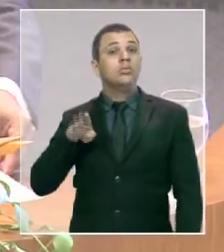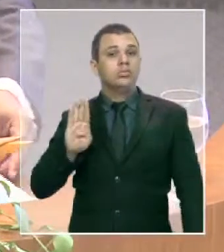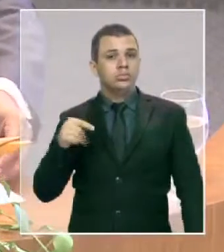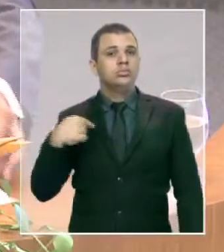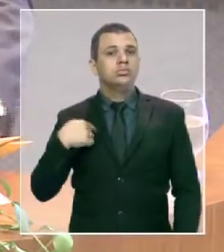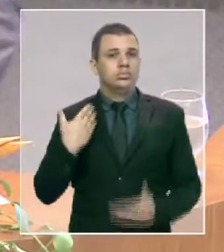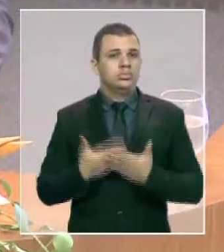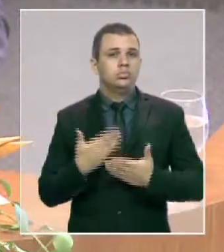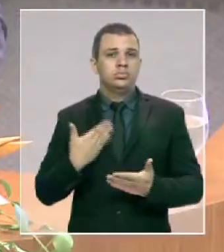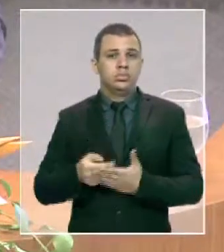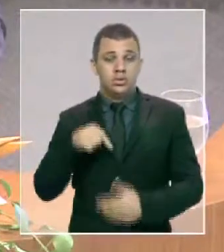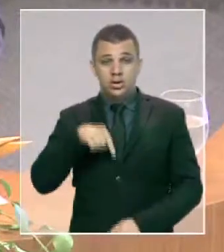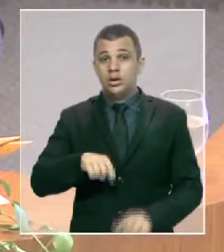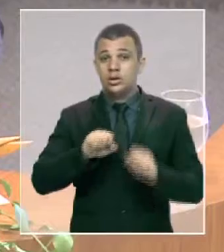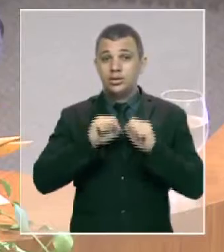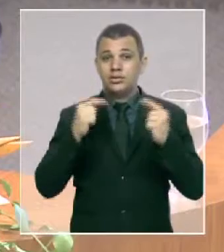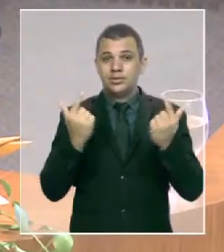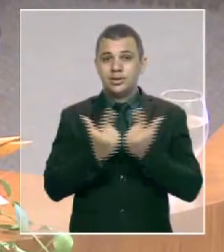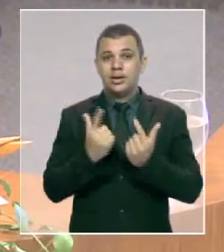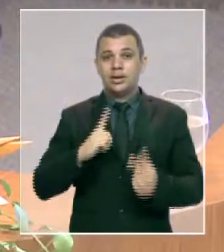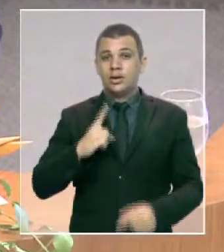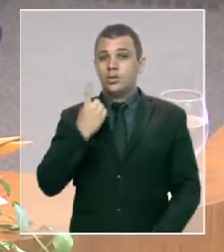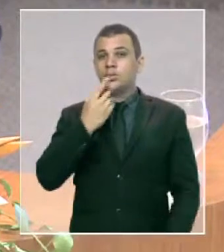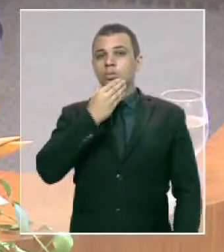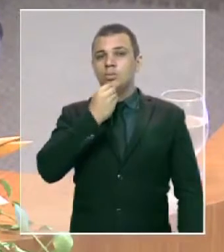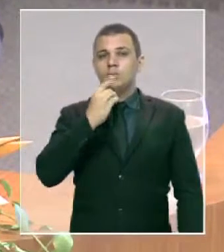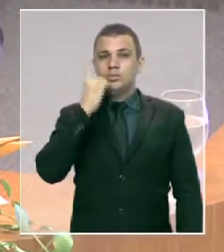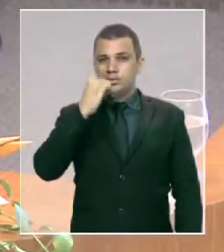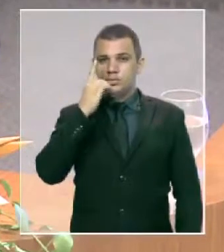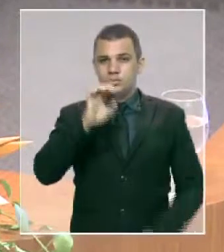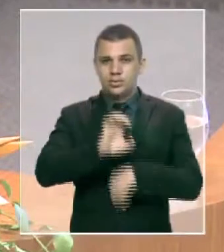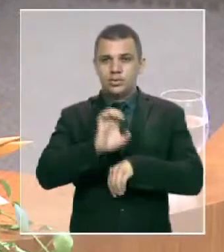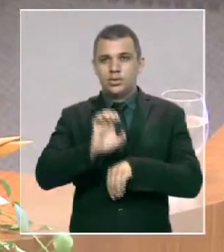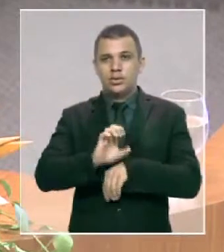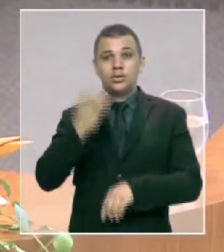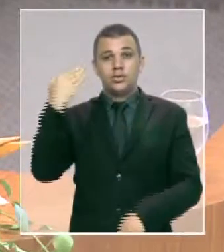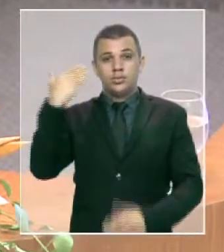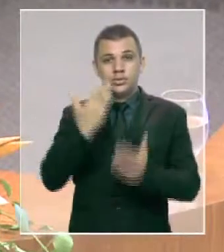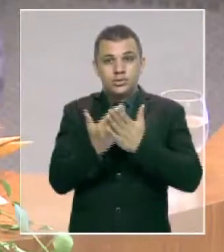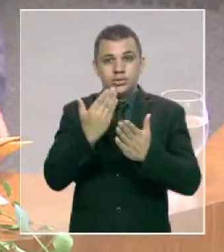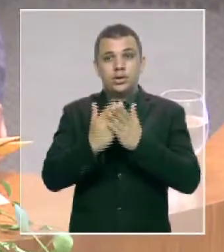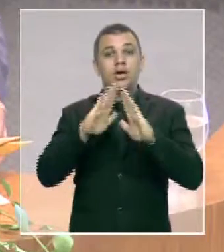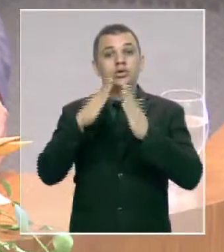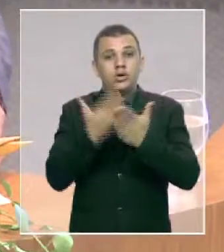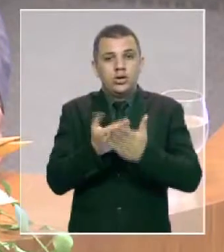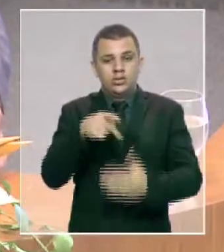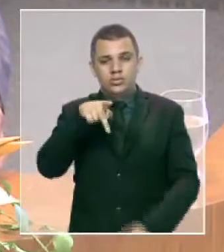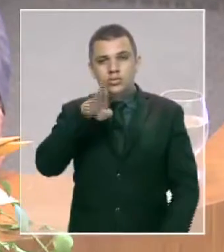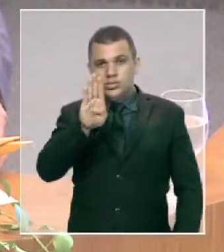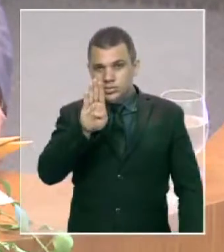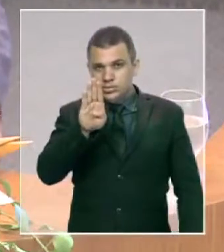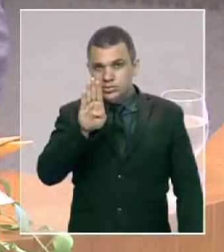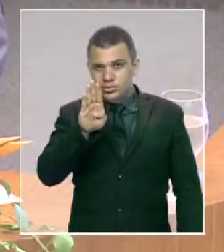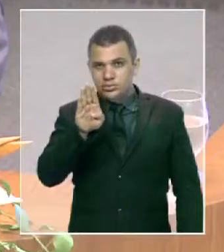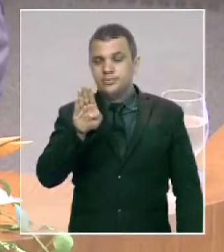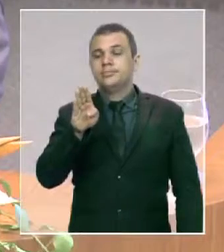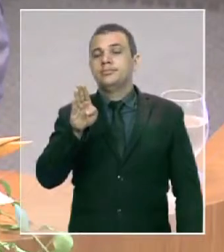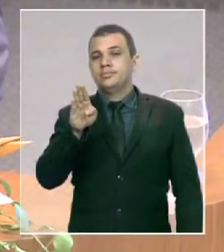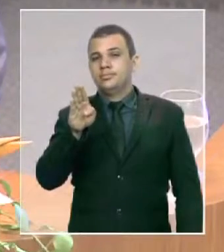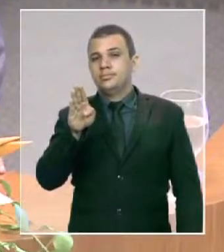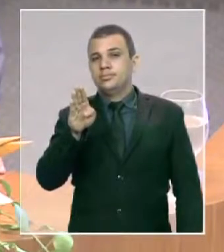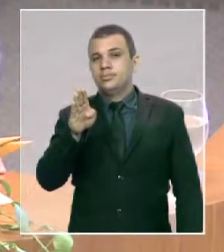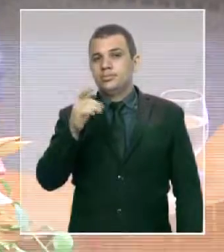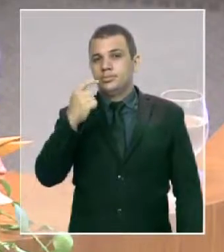Na Assembleia Legislativa do Estado do Maranhão tem um deputado estadual que estudou em escola pública. Senhoras e senhores, não contem com o